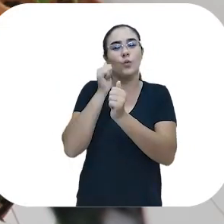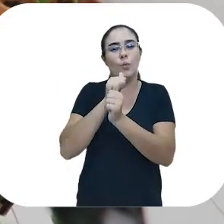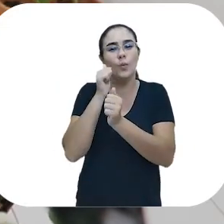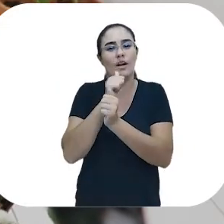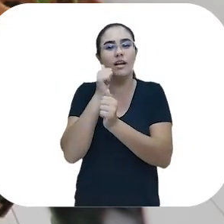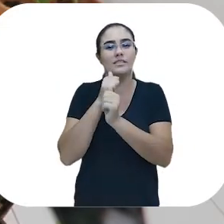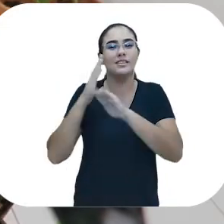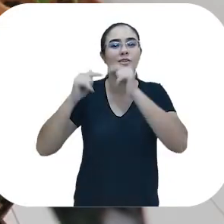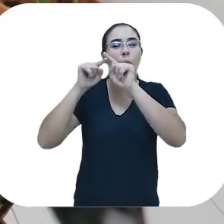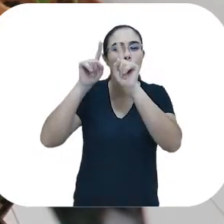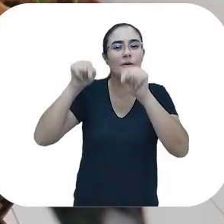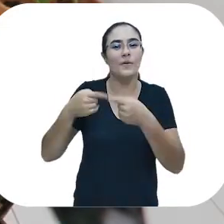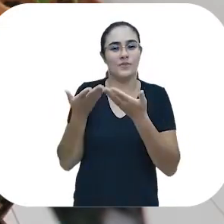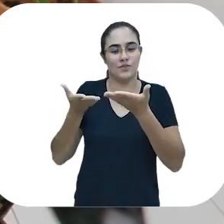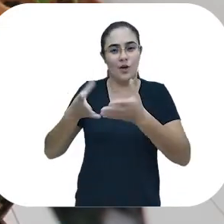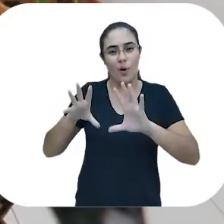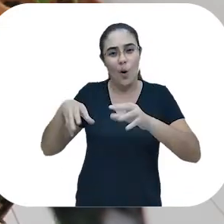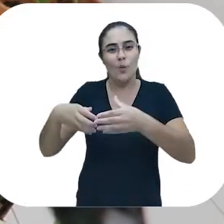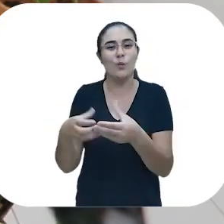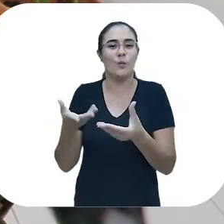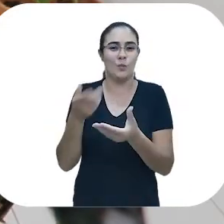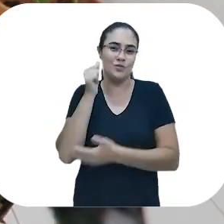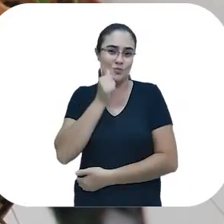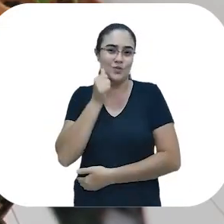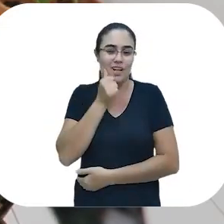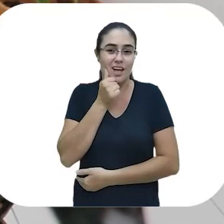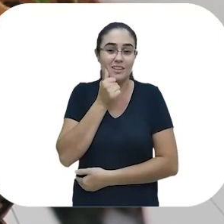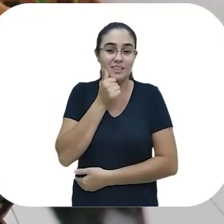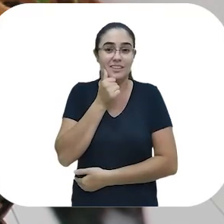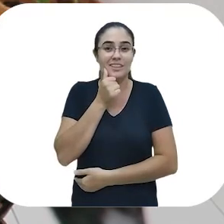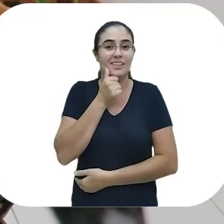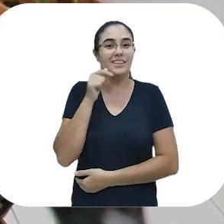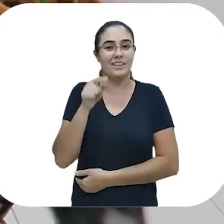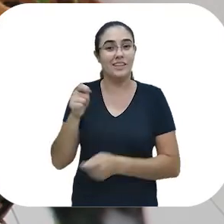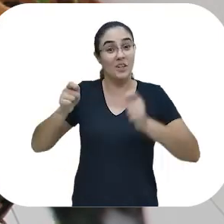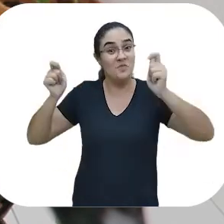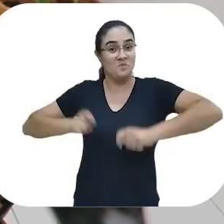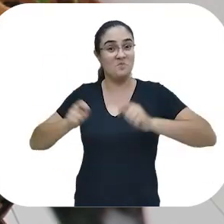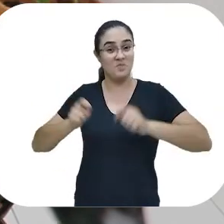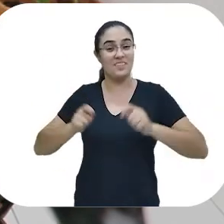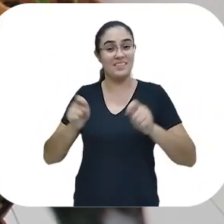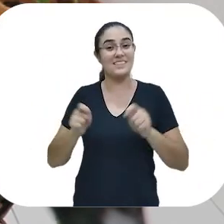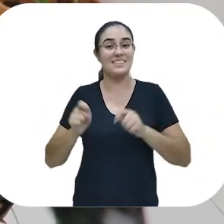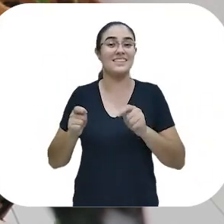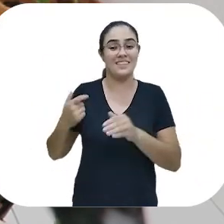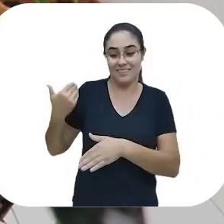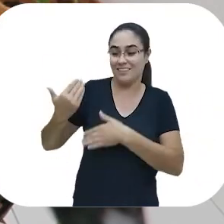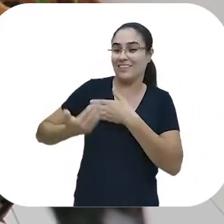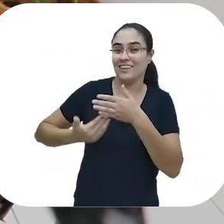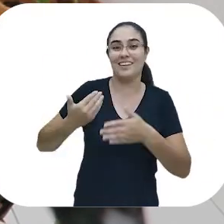desenvolver um trabalho mais voltado para um grupo com mulheres, né? E isso vem sendo possível com o passar do tempo. Eu também